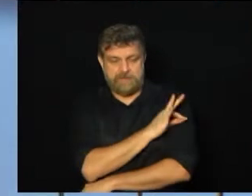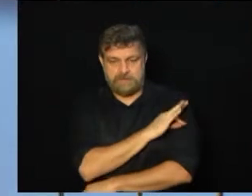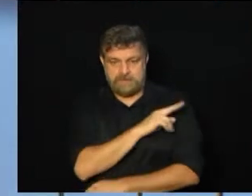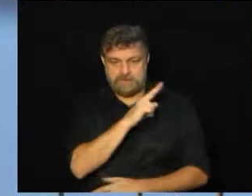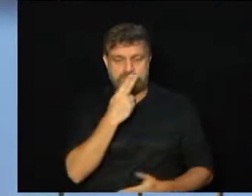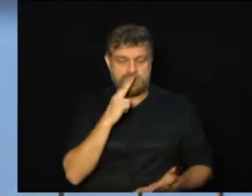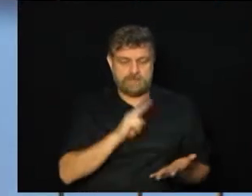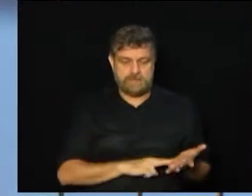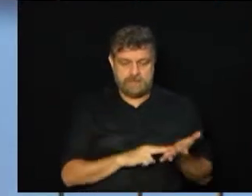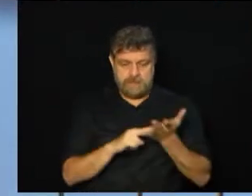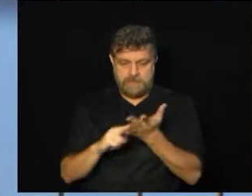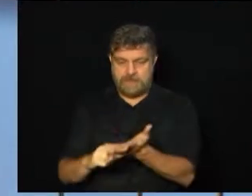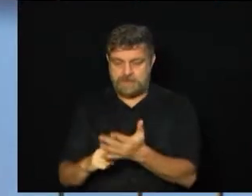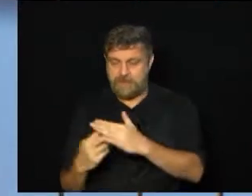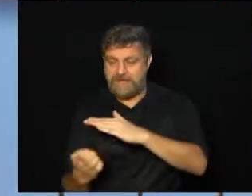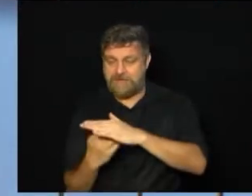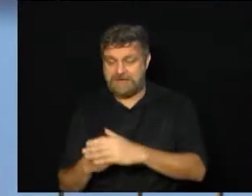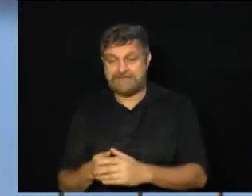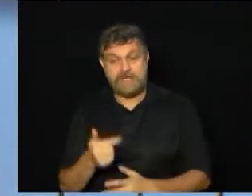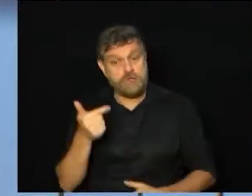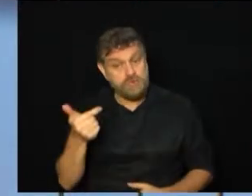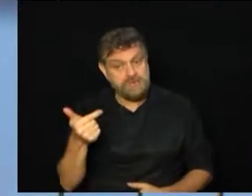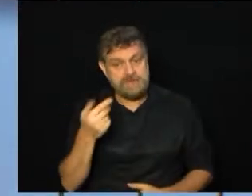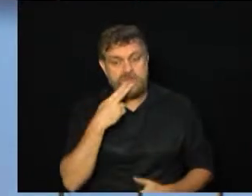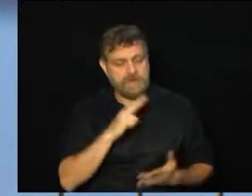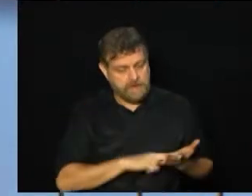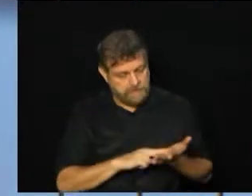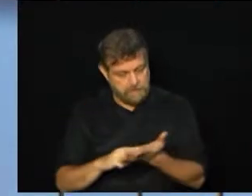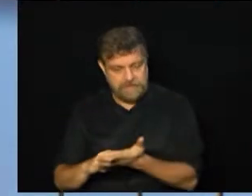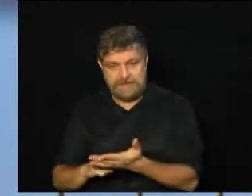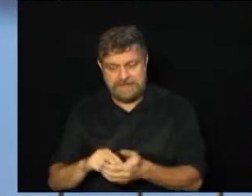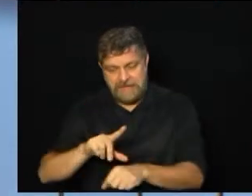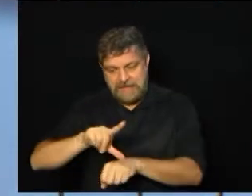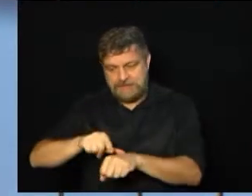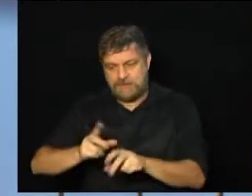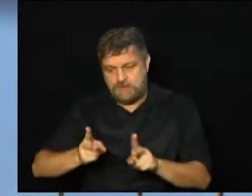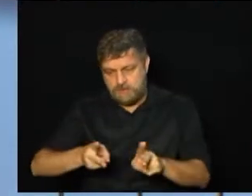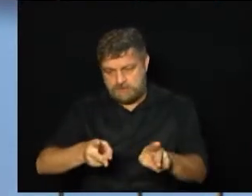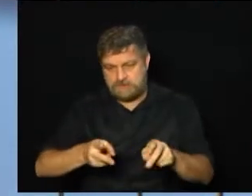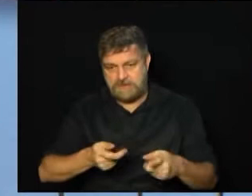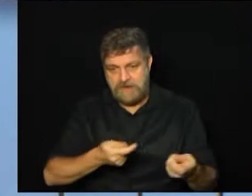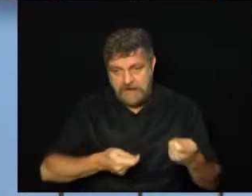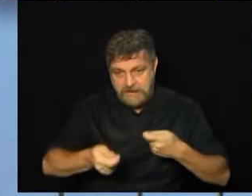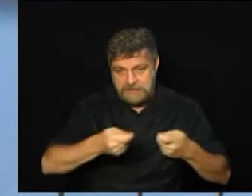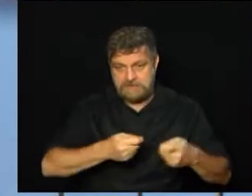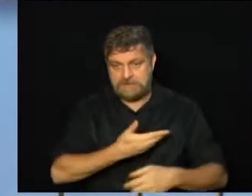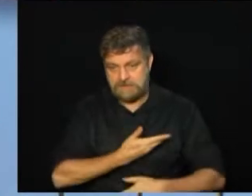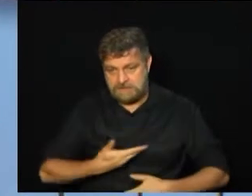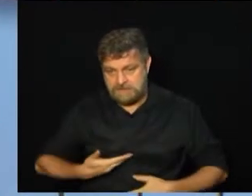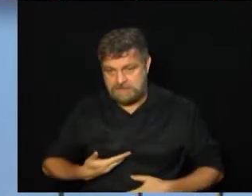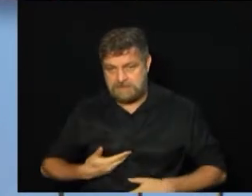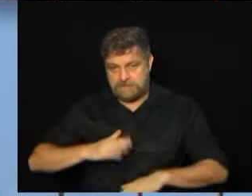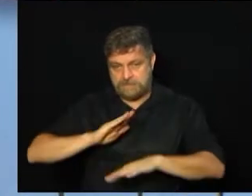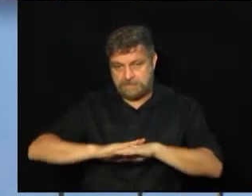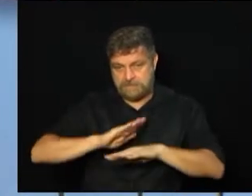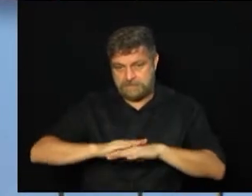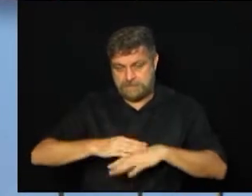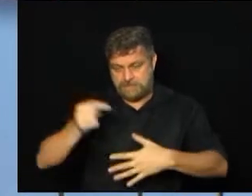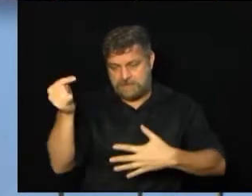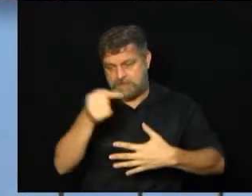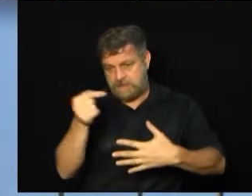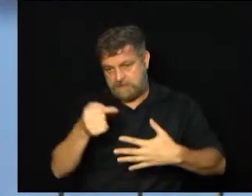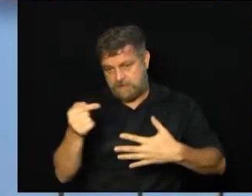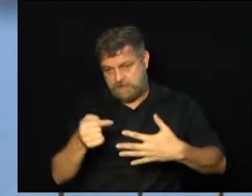o consórcio 2 vezes. Segundo o prefeito, se o atraso continuar, a administração municipal vai tomar todas as